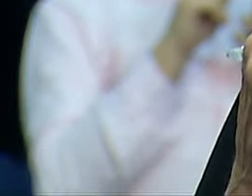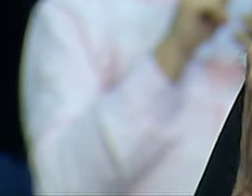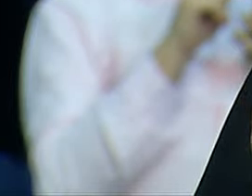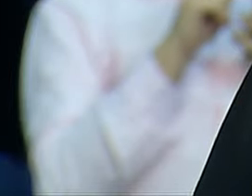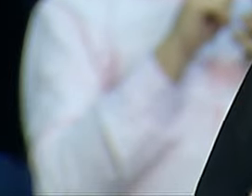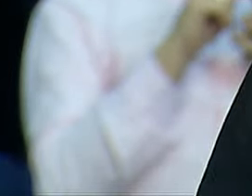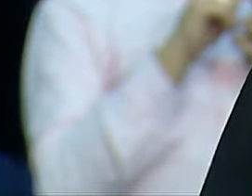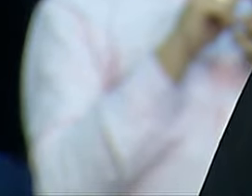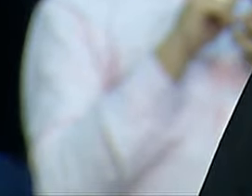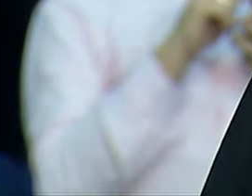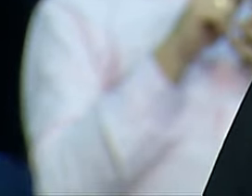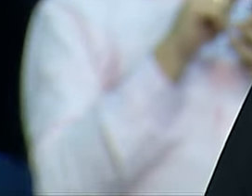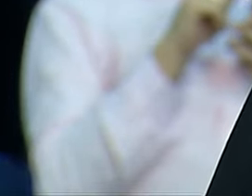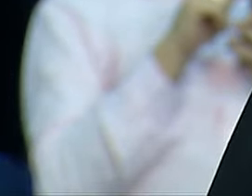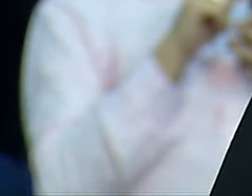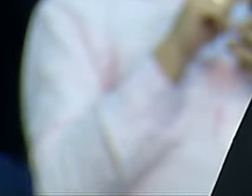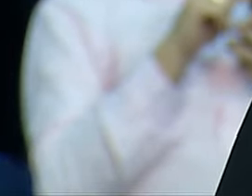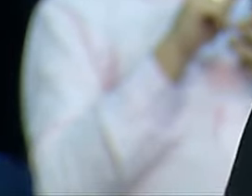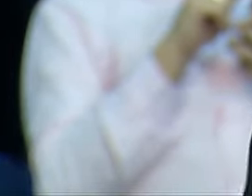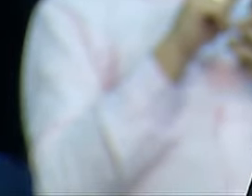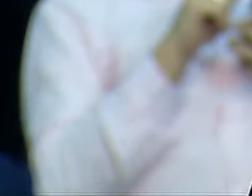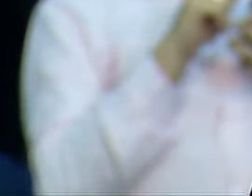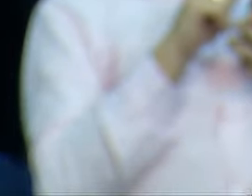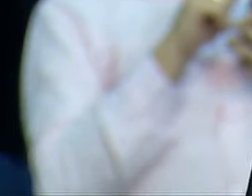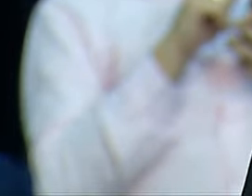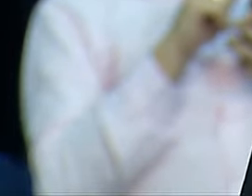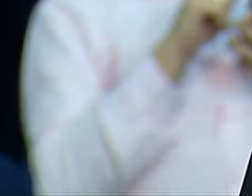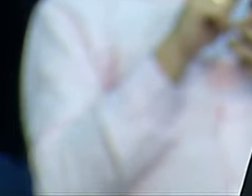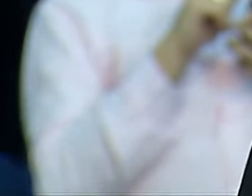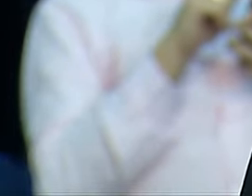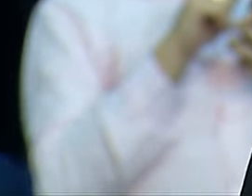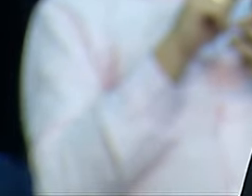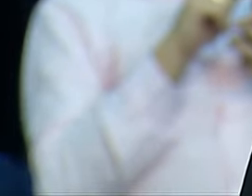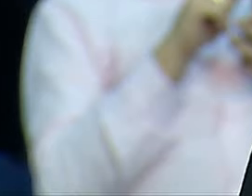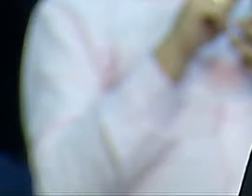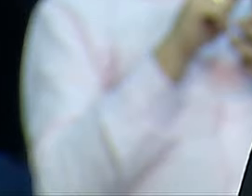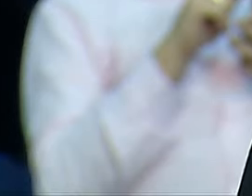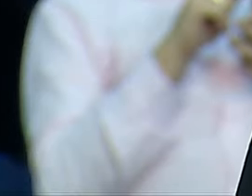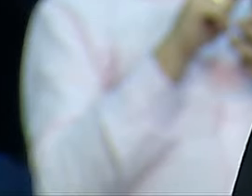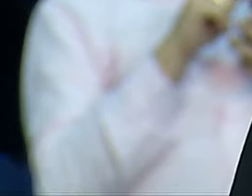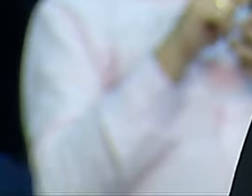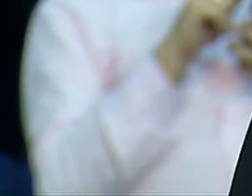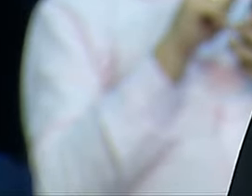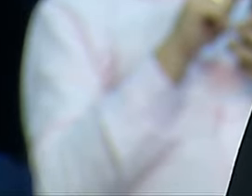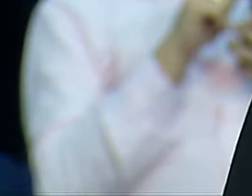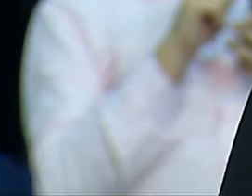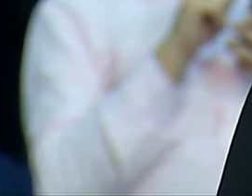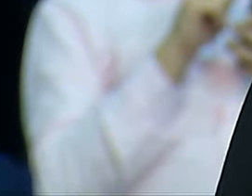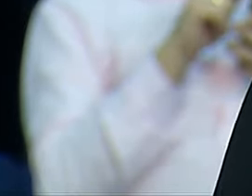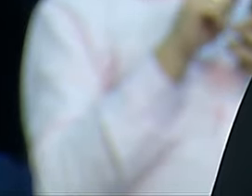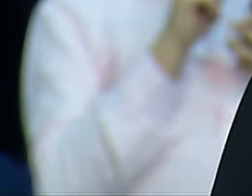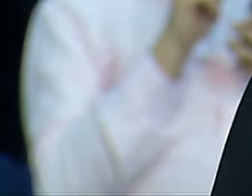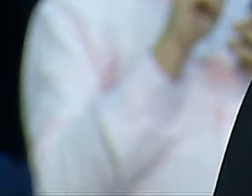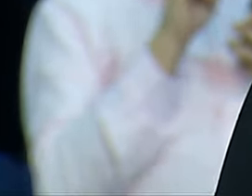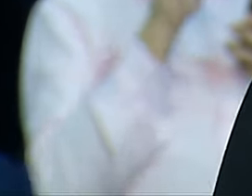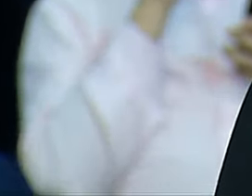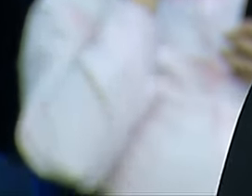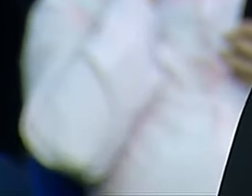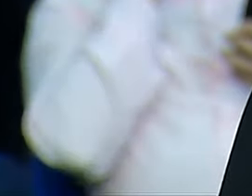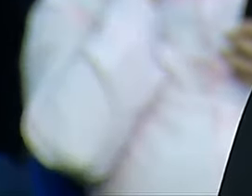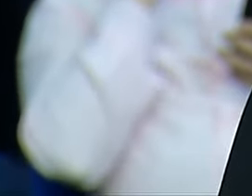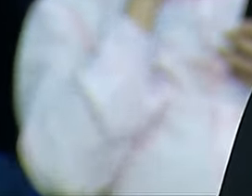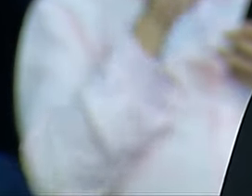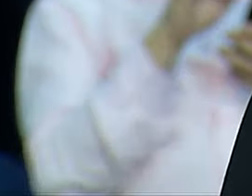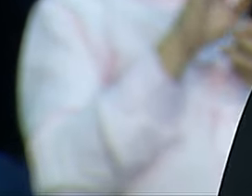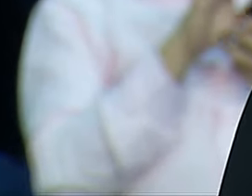Imóveis concordo plenamente a gente tem que favorecer a prestação de serviço aliás muitos pedidos são